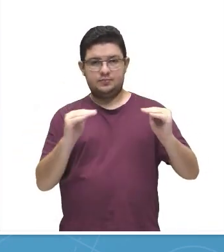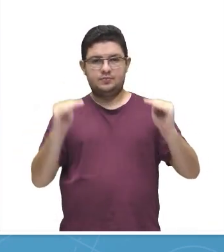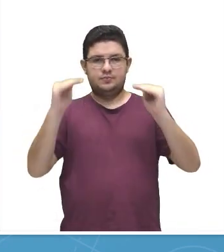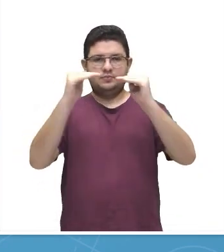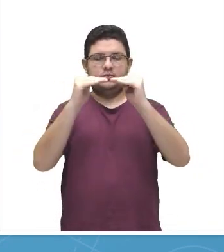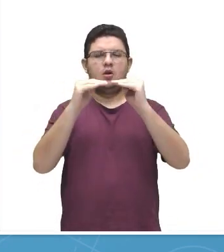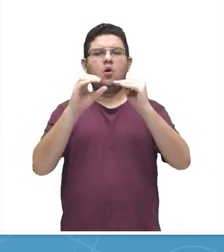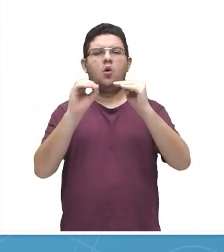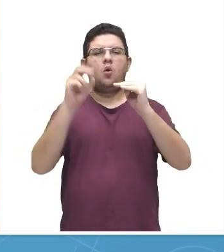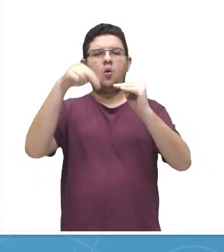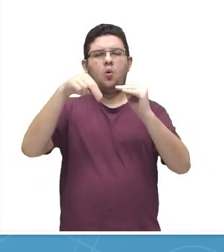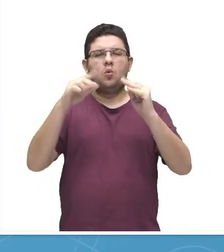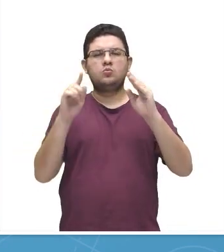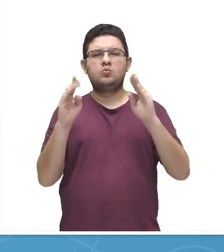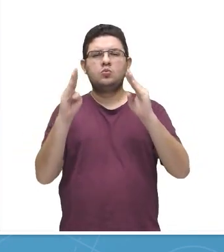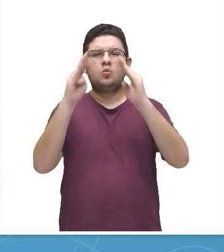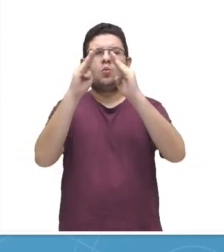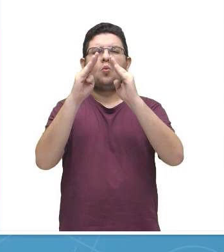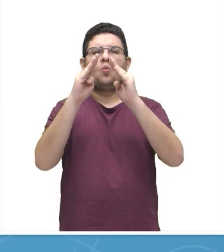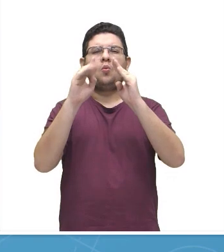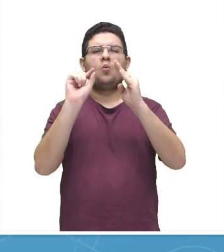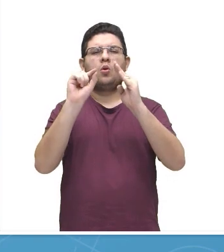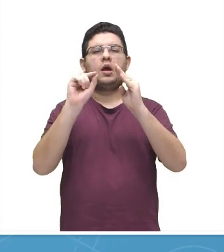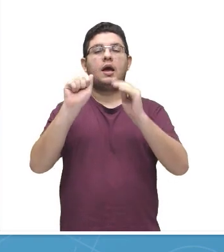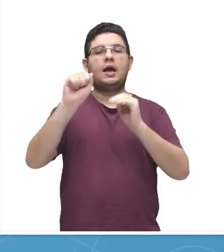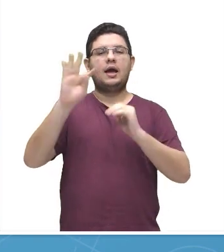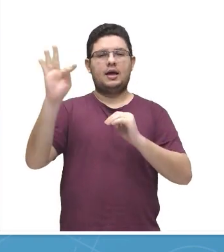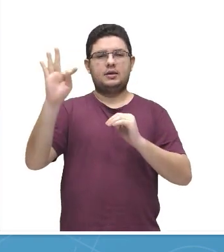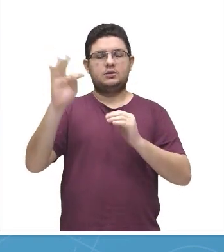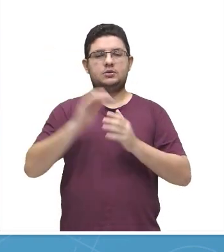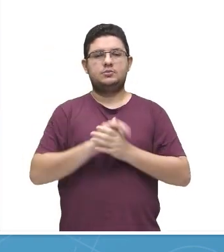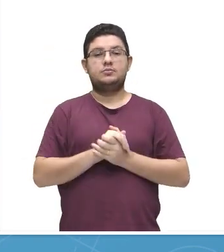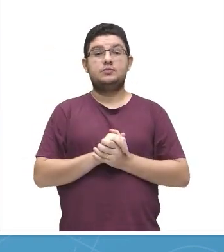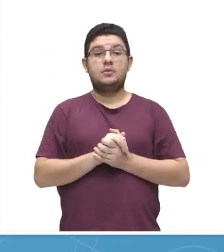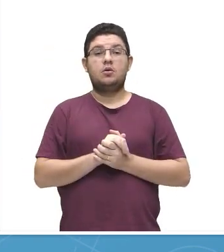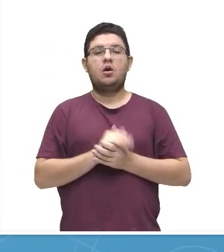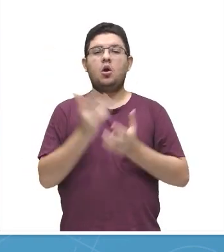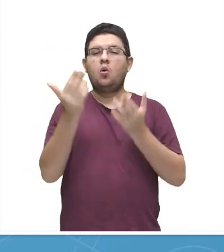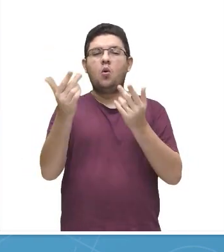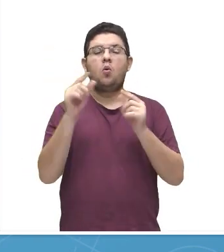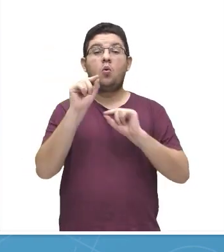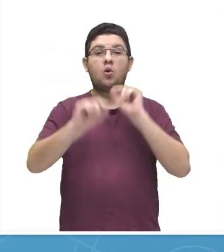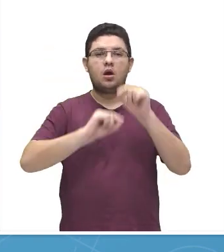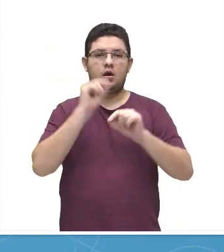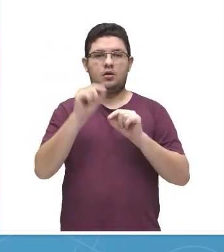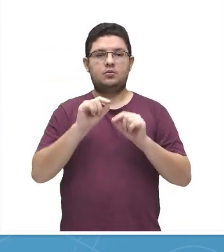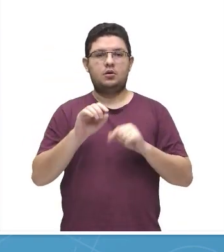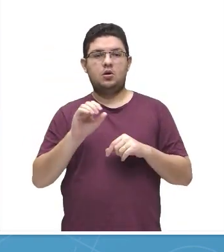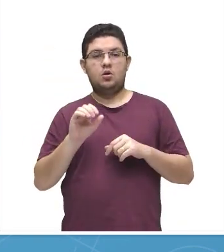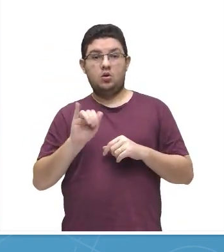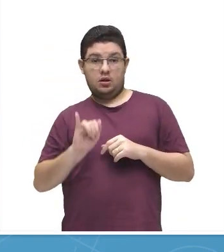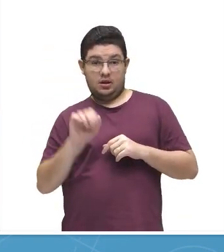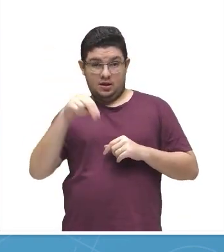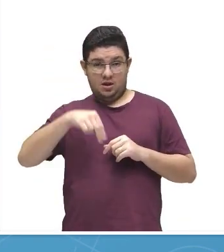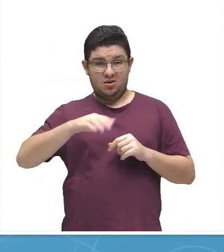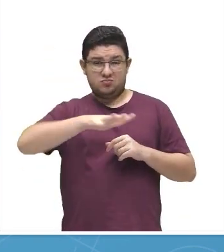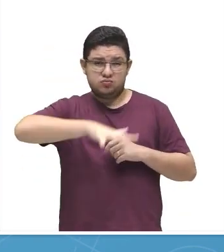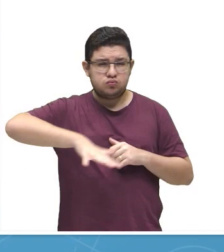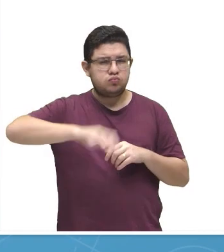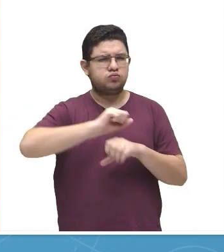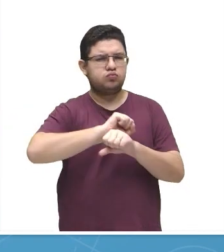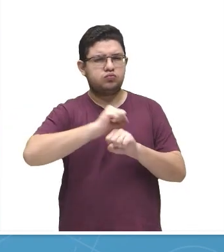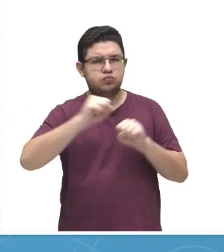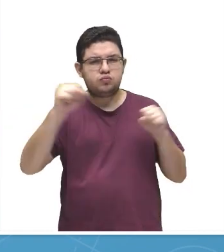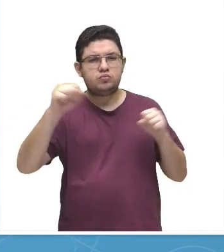a pontinha lá em cima vai ser o at. Porque é exatamente essa a dinâmica dessas três preposições. Uma é